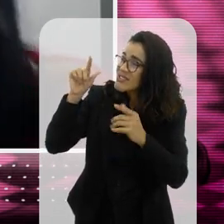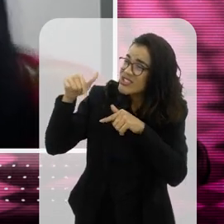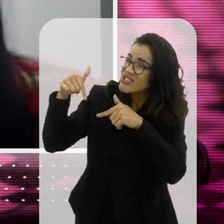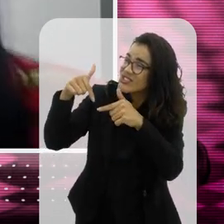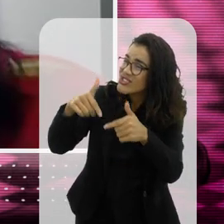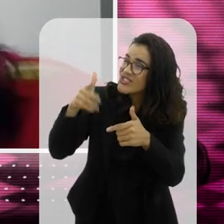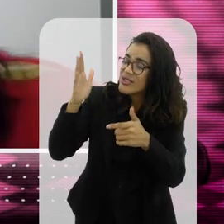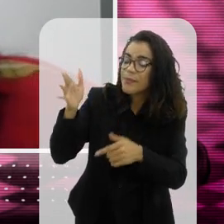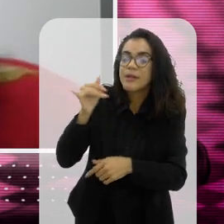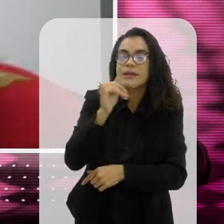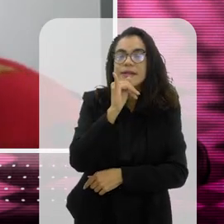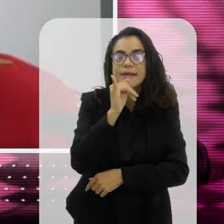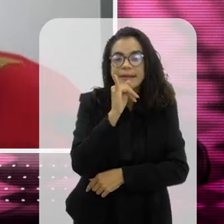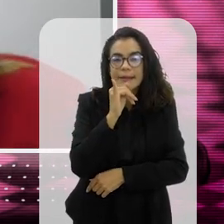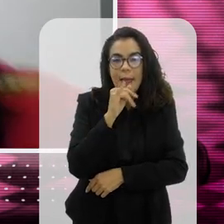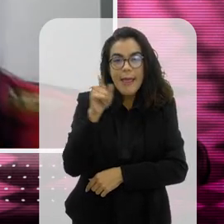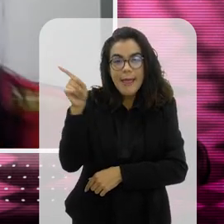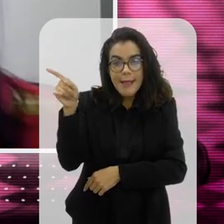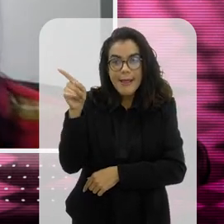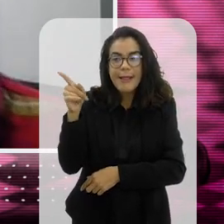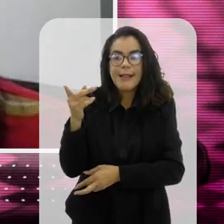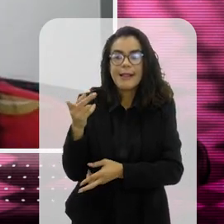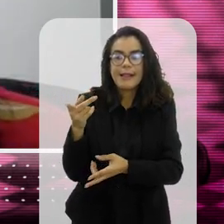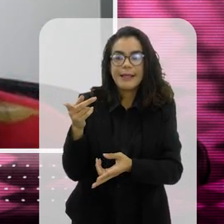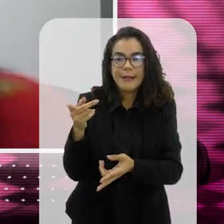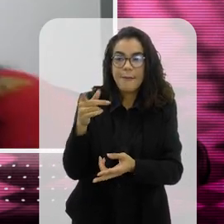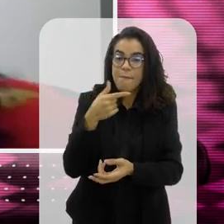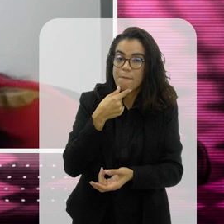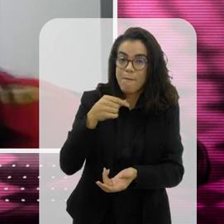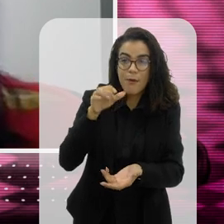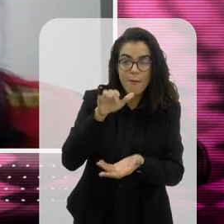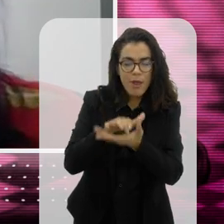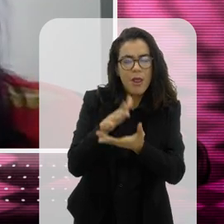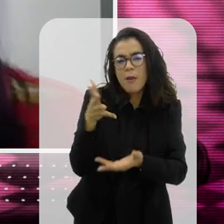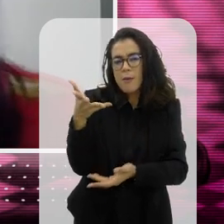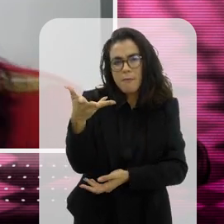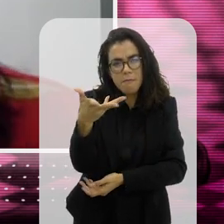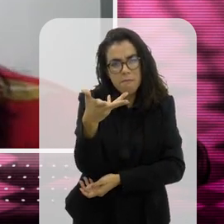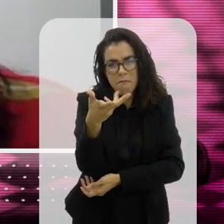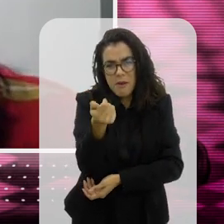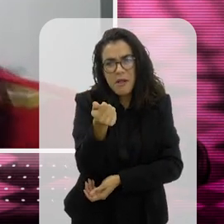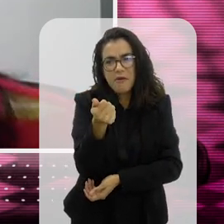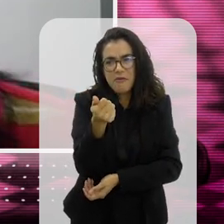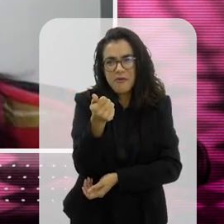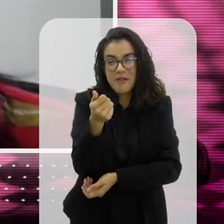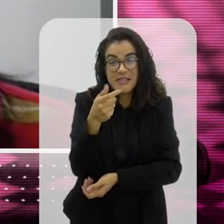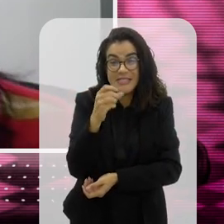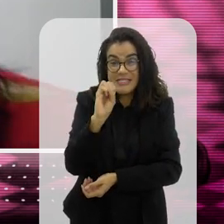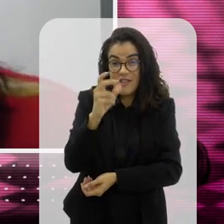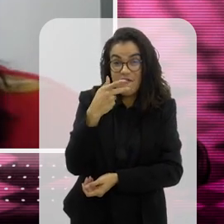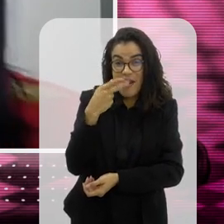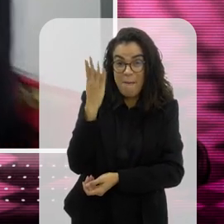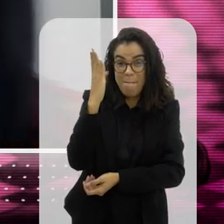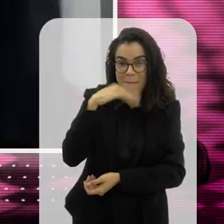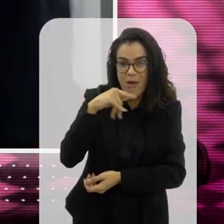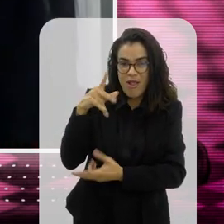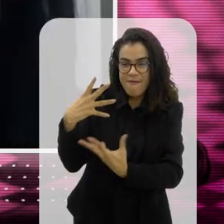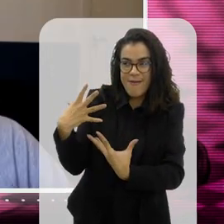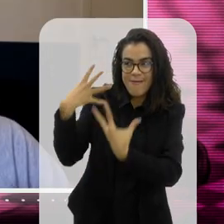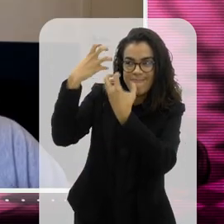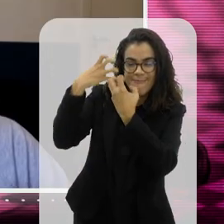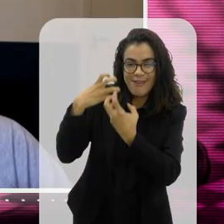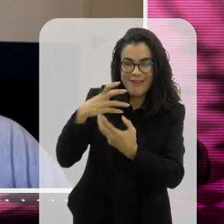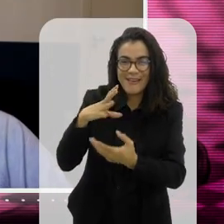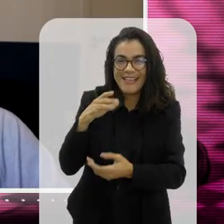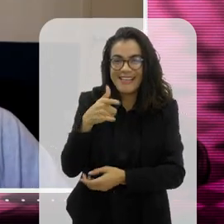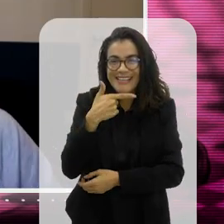falar: olha, você fez isso. Um exemplo, ele é o responsável, meu marido é maravilhoso, eu não vou, ele falou que se eu falasse mal dele,